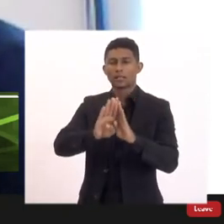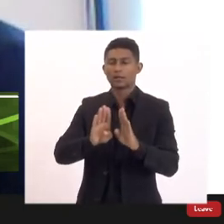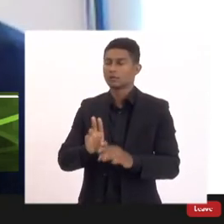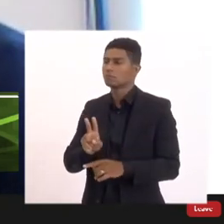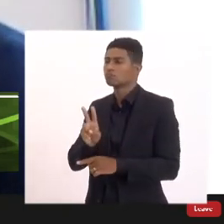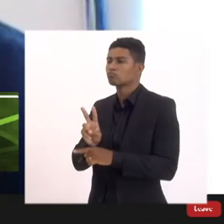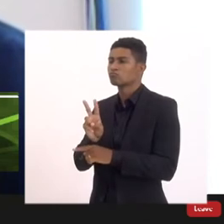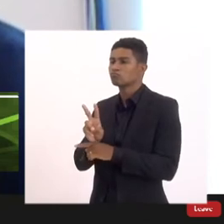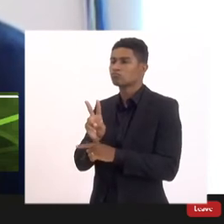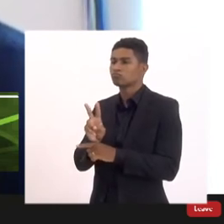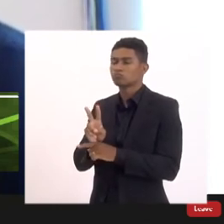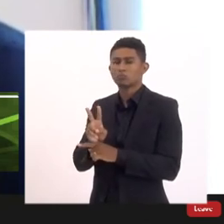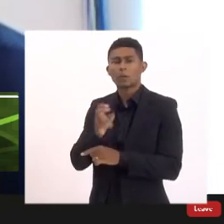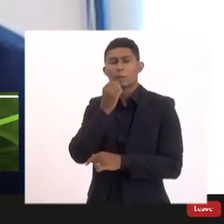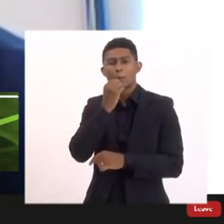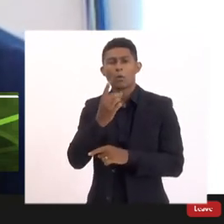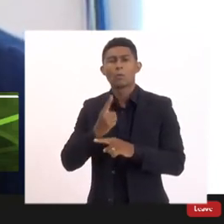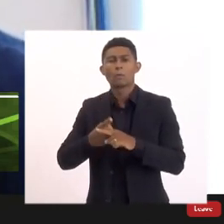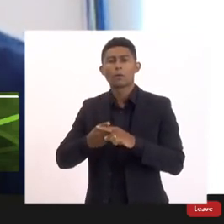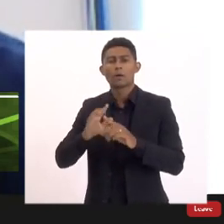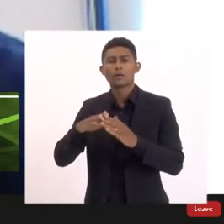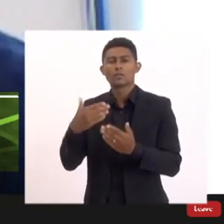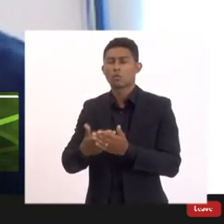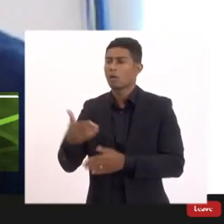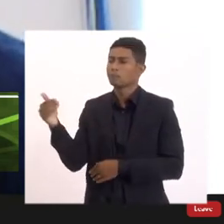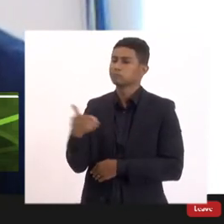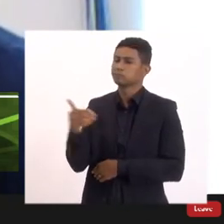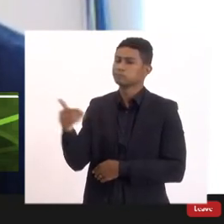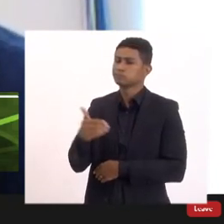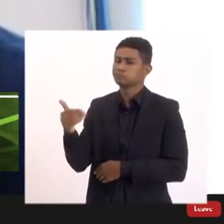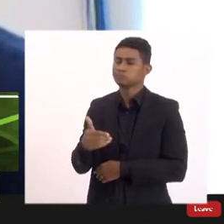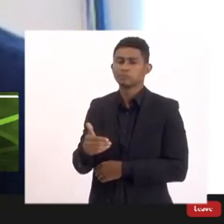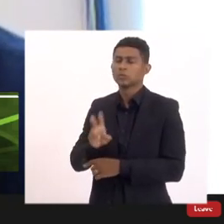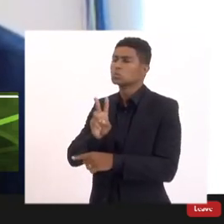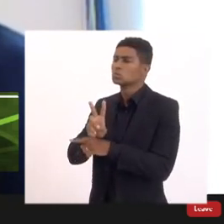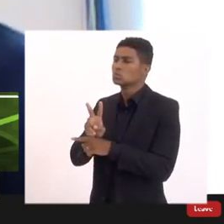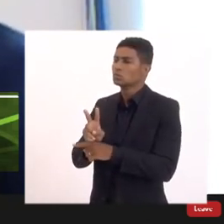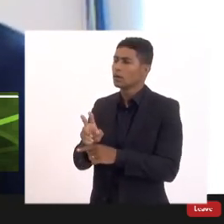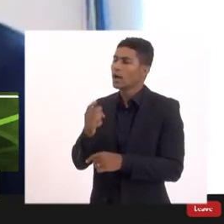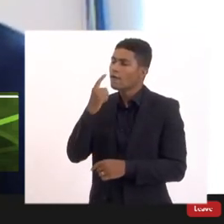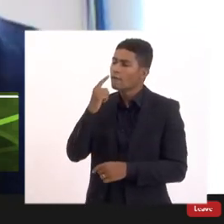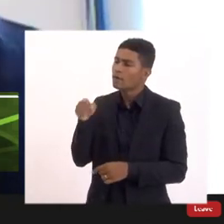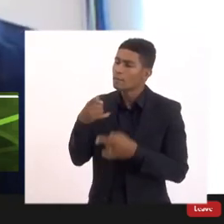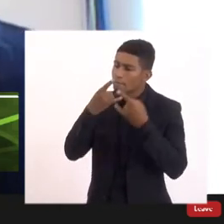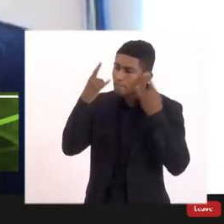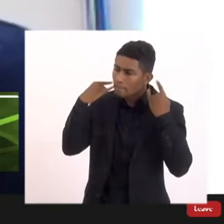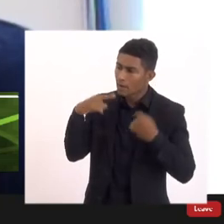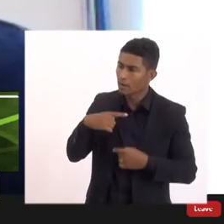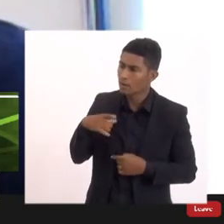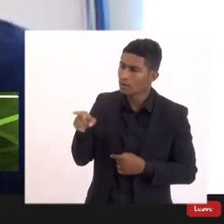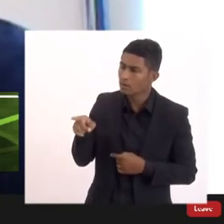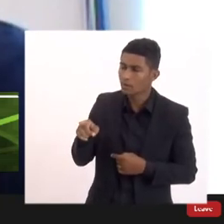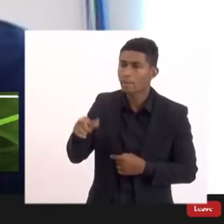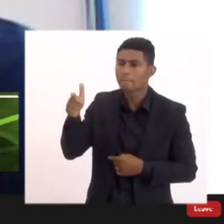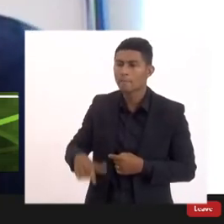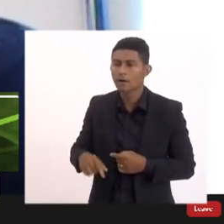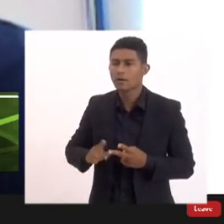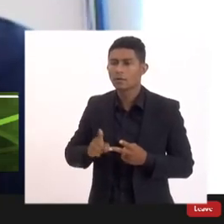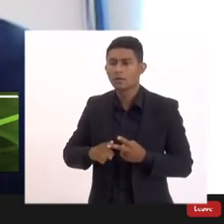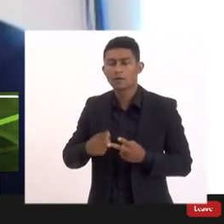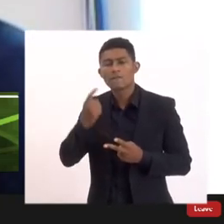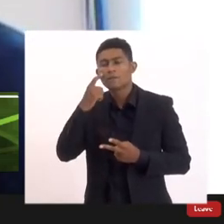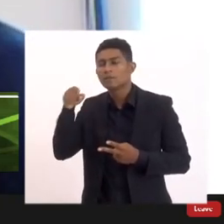melhoraram a questão da entrada nas escolas, ajudaram para que os alunos entrem de máscara, a aferição de temperatura, em alguns casos